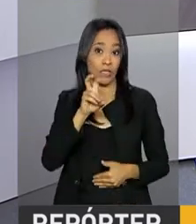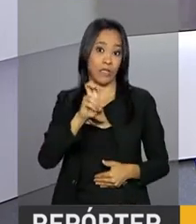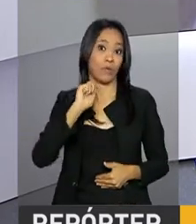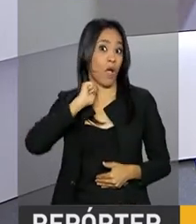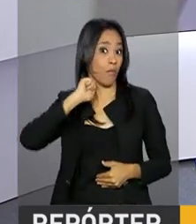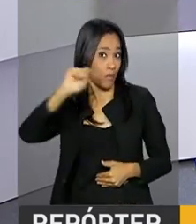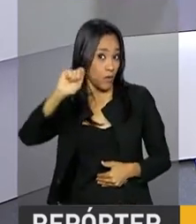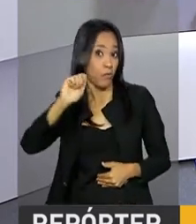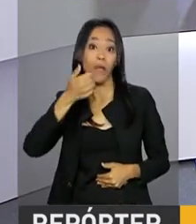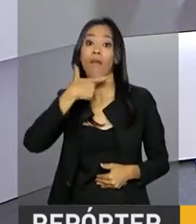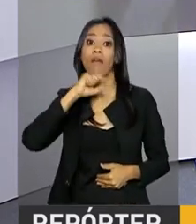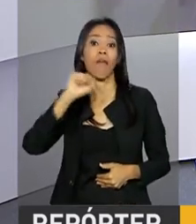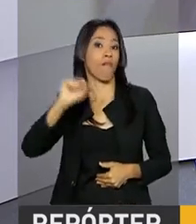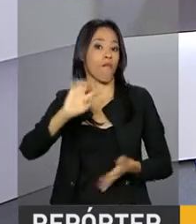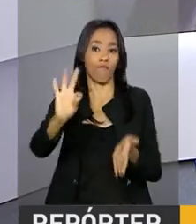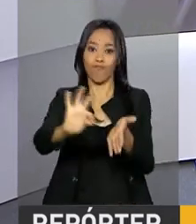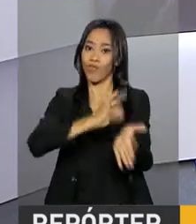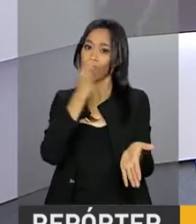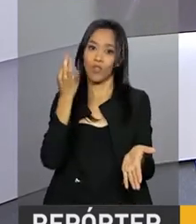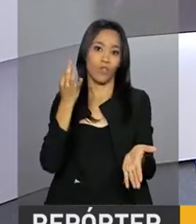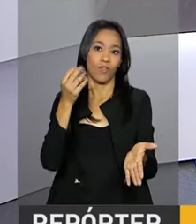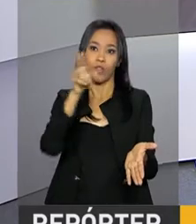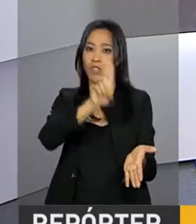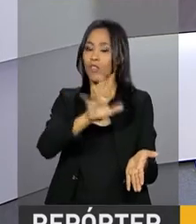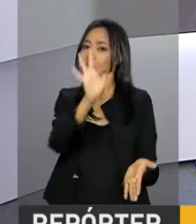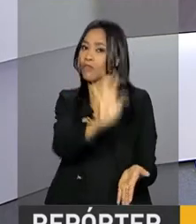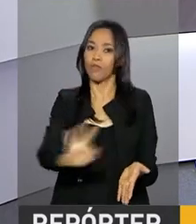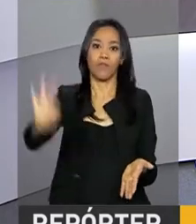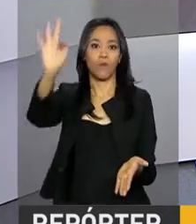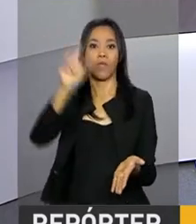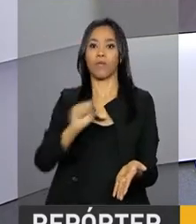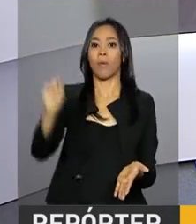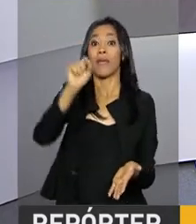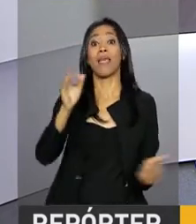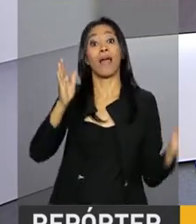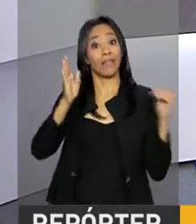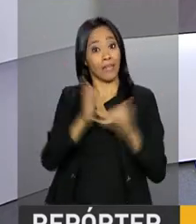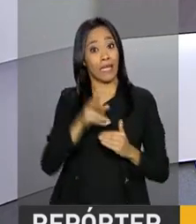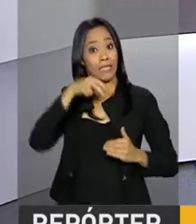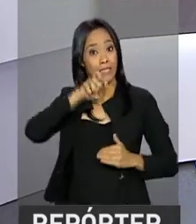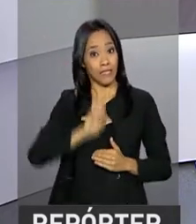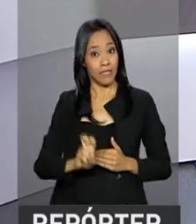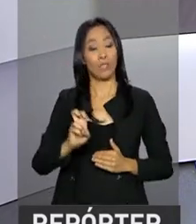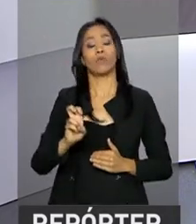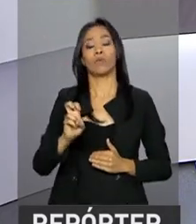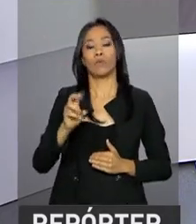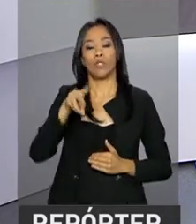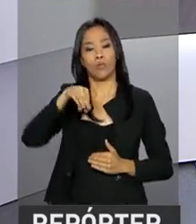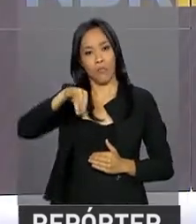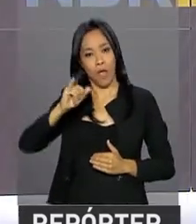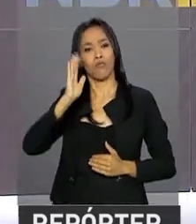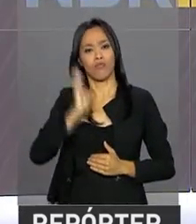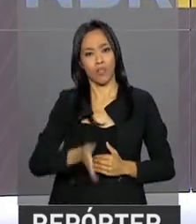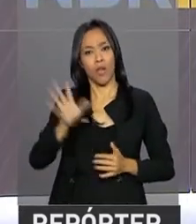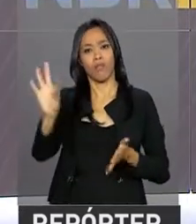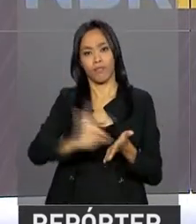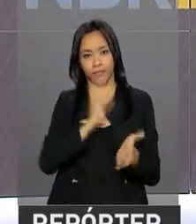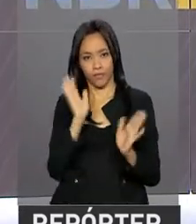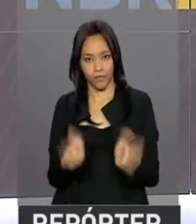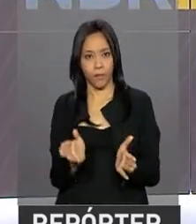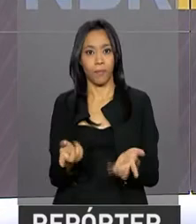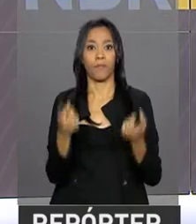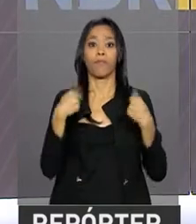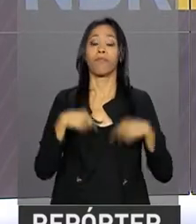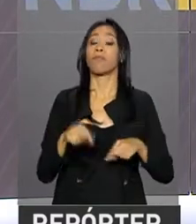quem não estiver matriculado em instituição e até 5 de maio para os já matriculados as bolsas